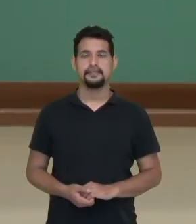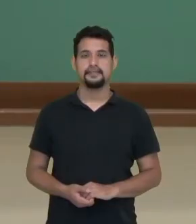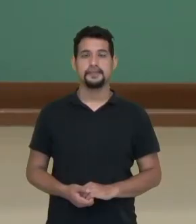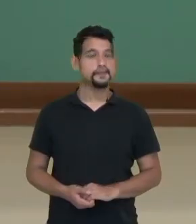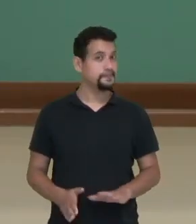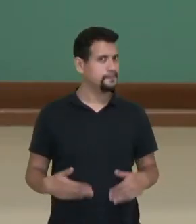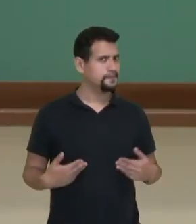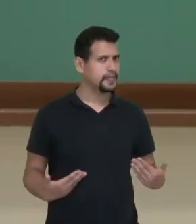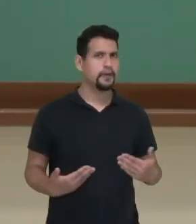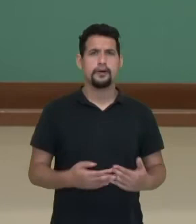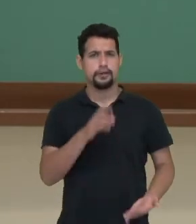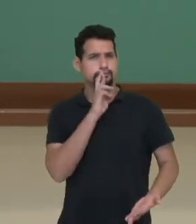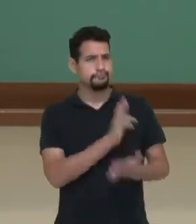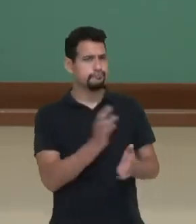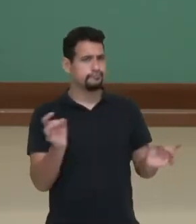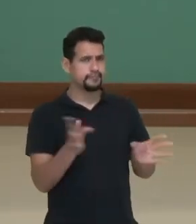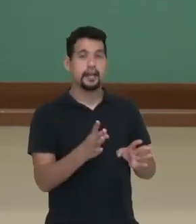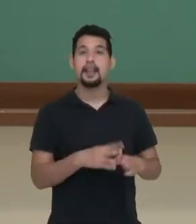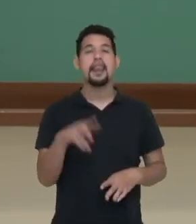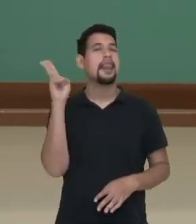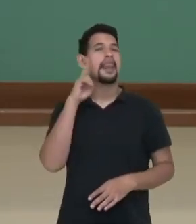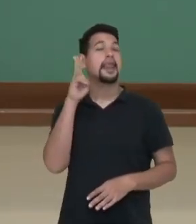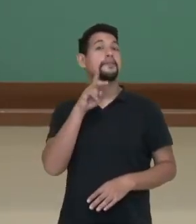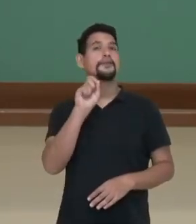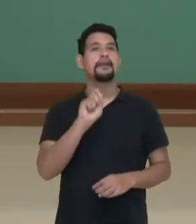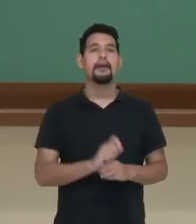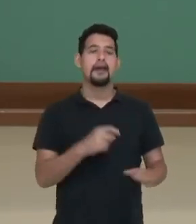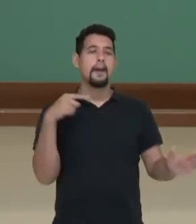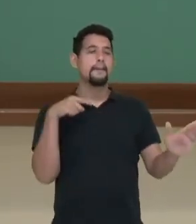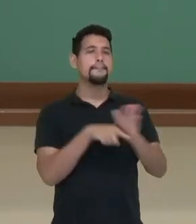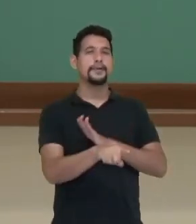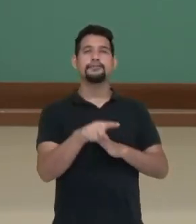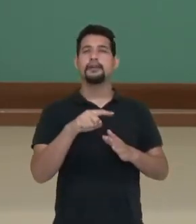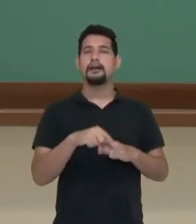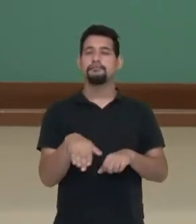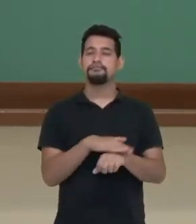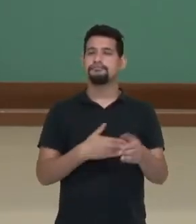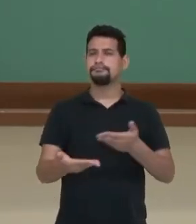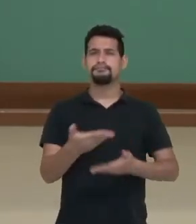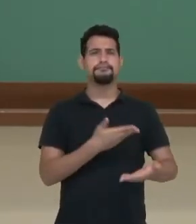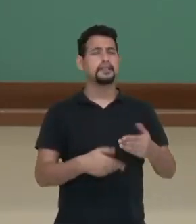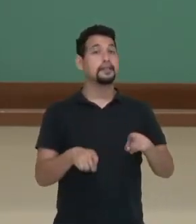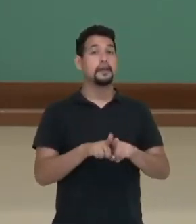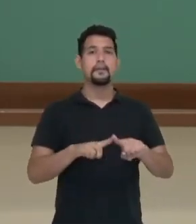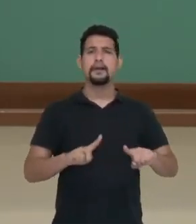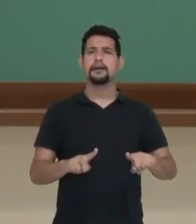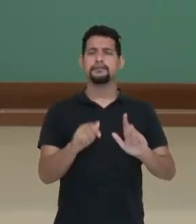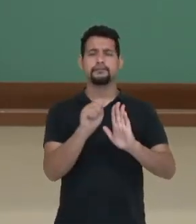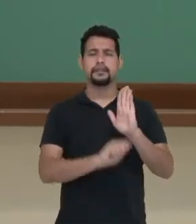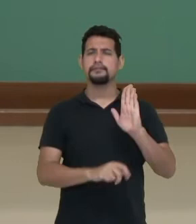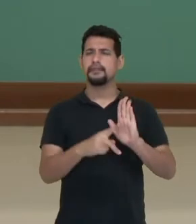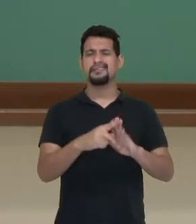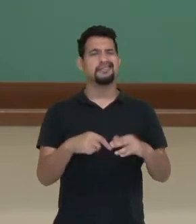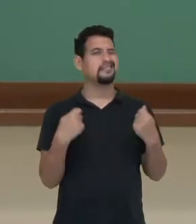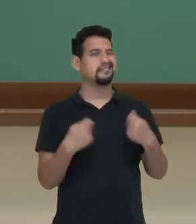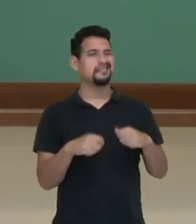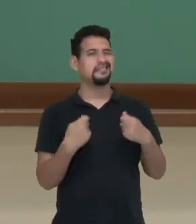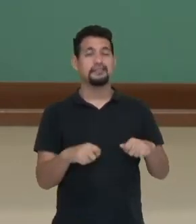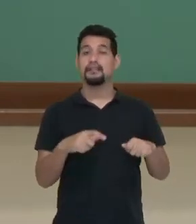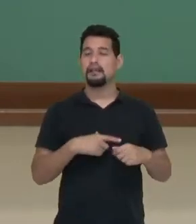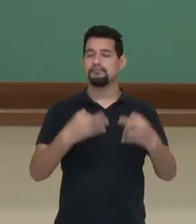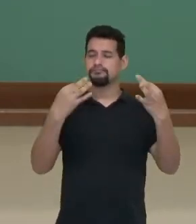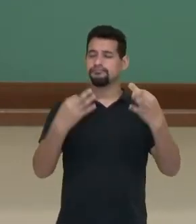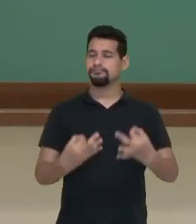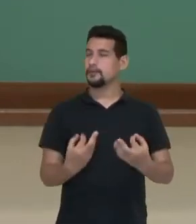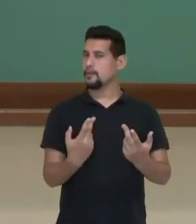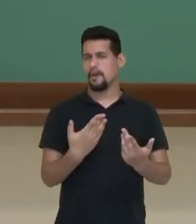Então, alunos, responderam? Lembrando a todos que essa é uma pergunta discursiva, então o seu texto não precisa estar exatamente igual